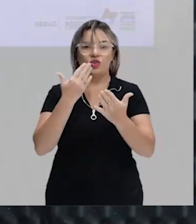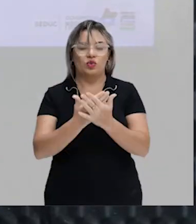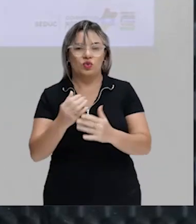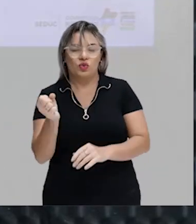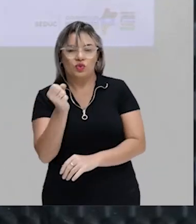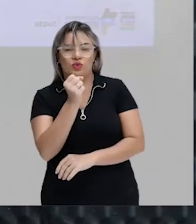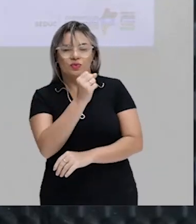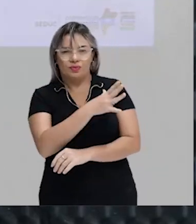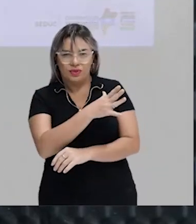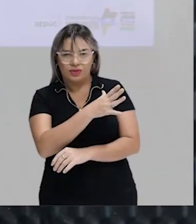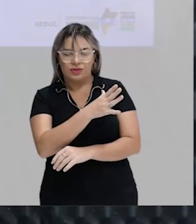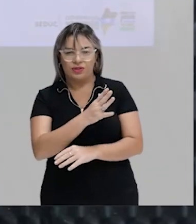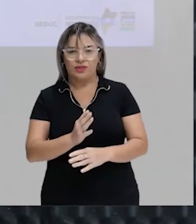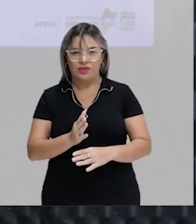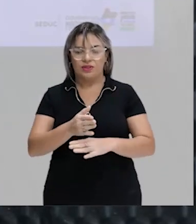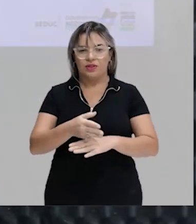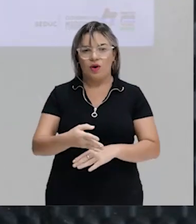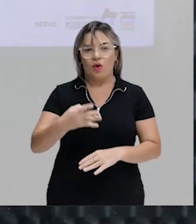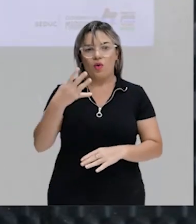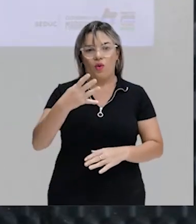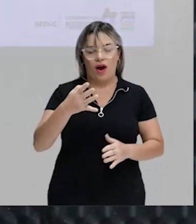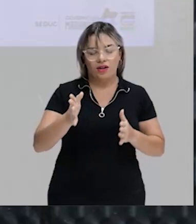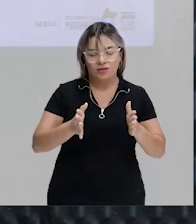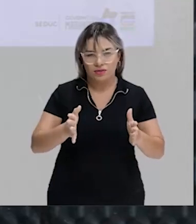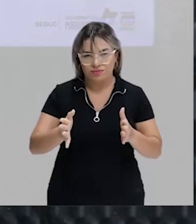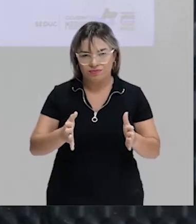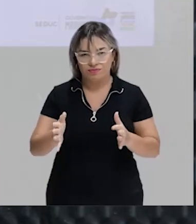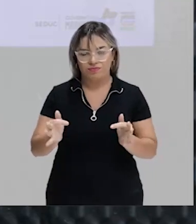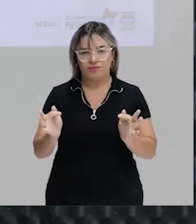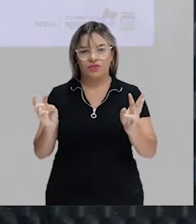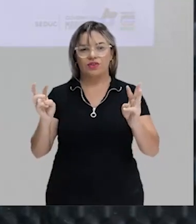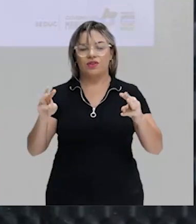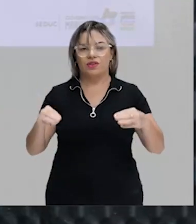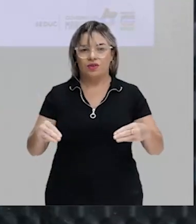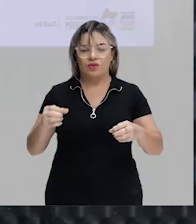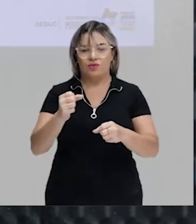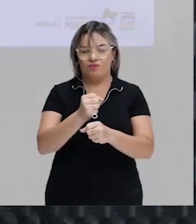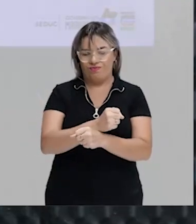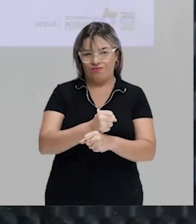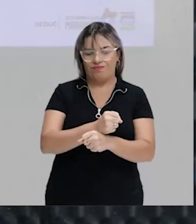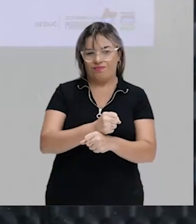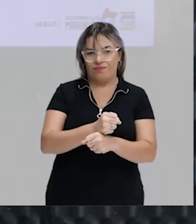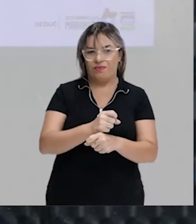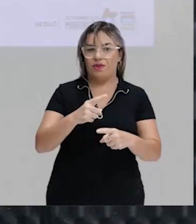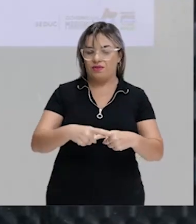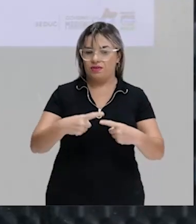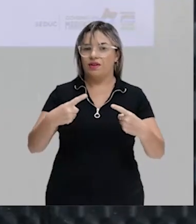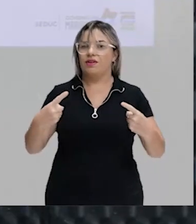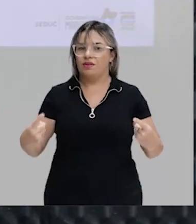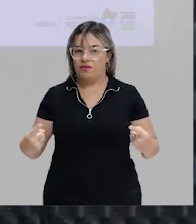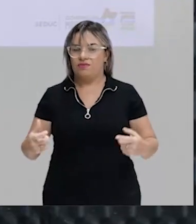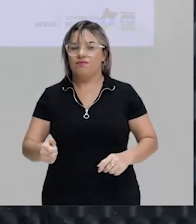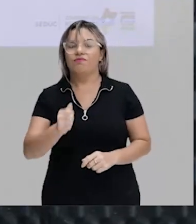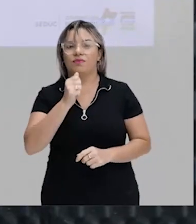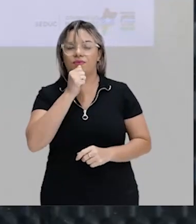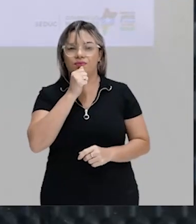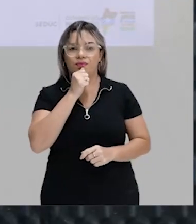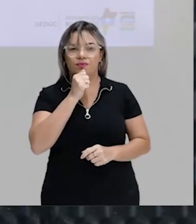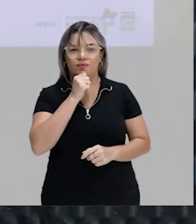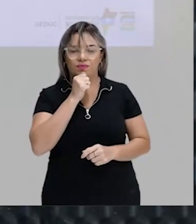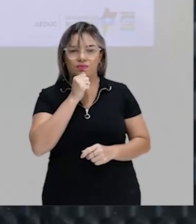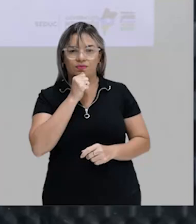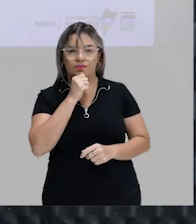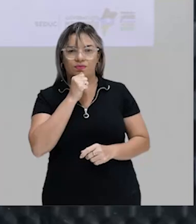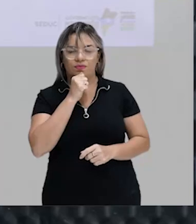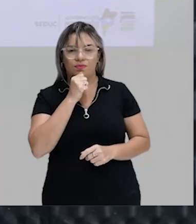nova. Estamos entrando no quarto período, finalizando o ano letivo, mas ainda com